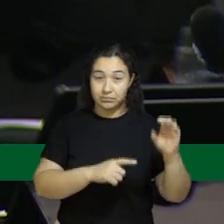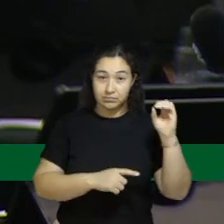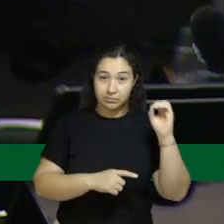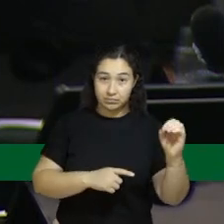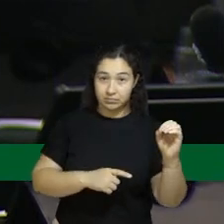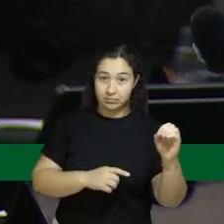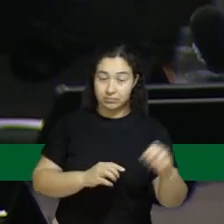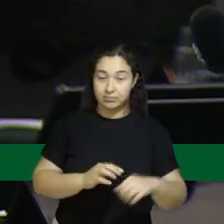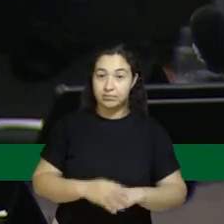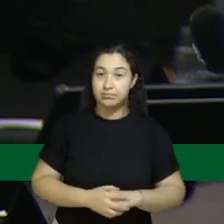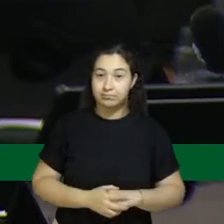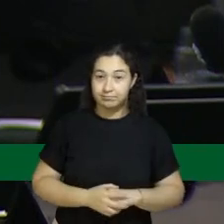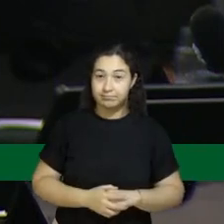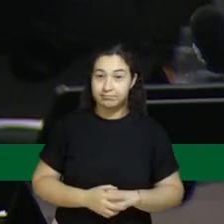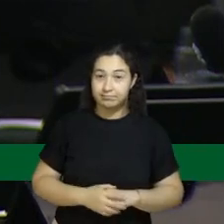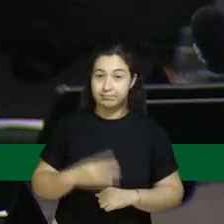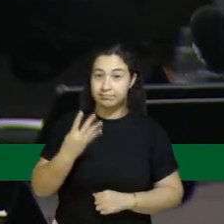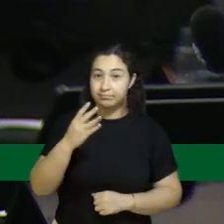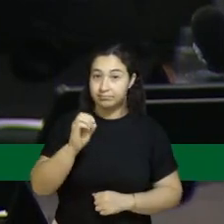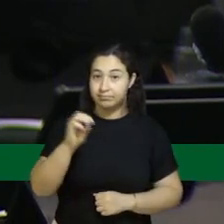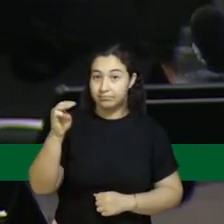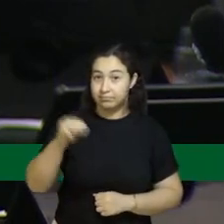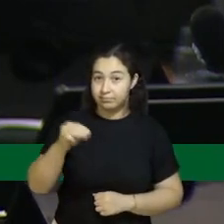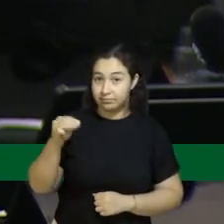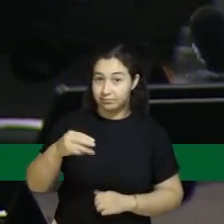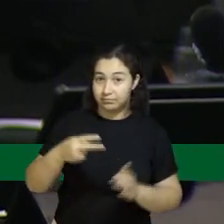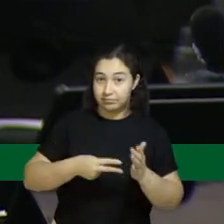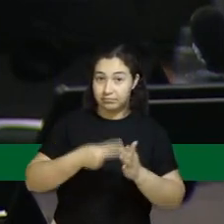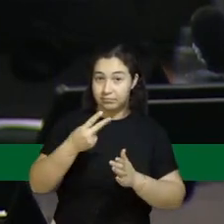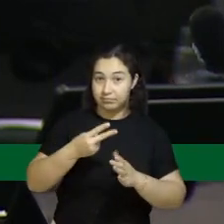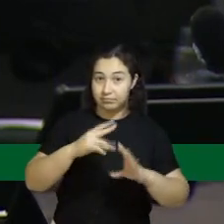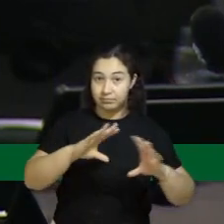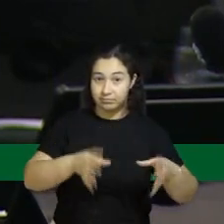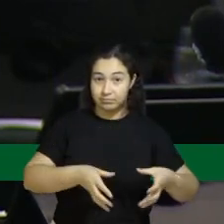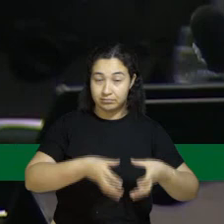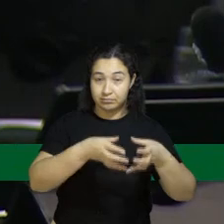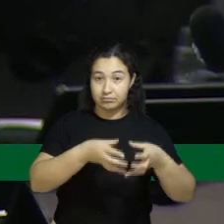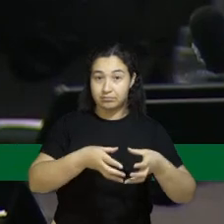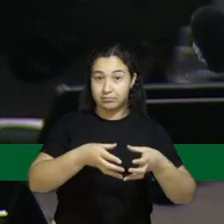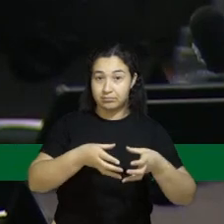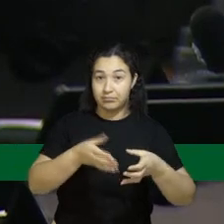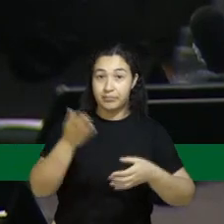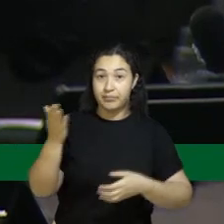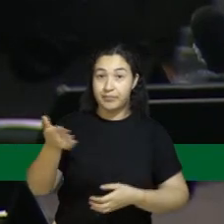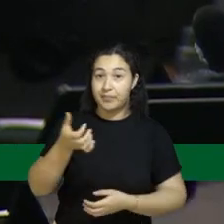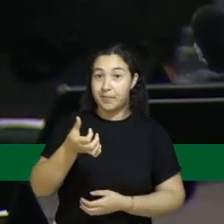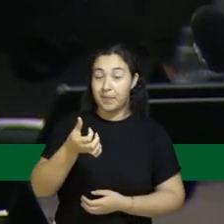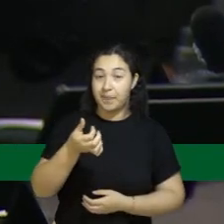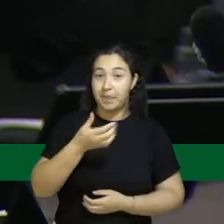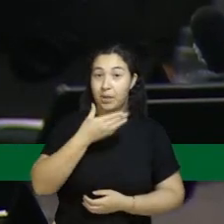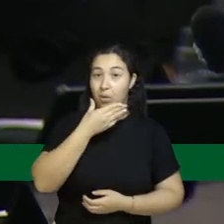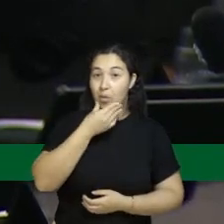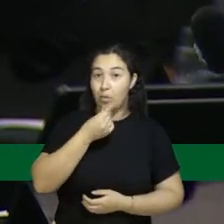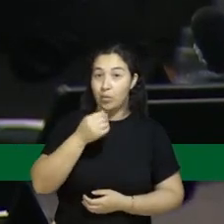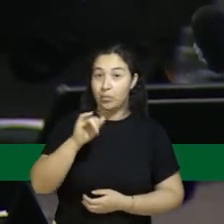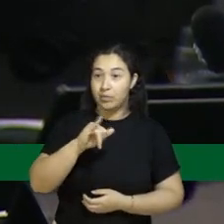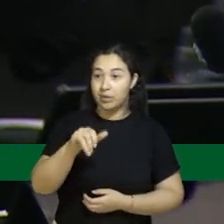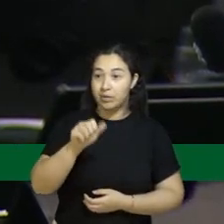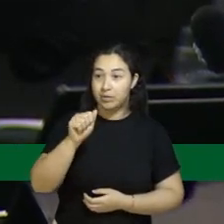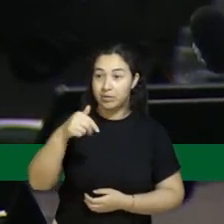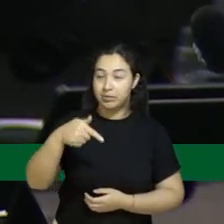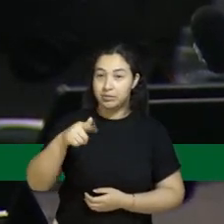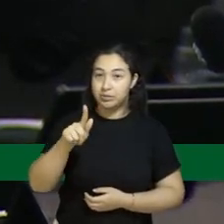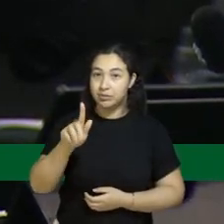Jaime aos 40 minutos do segundo tempo. Craque do time era o meia Janga. O técnico era